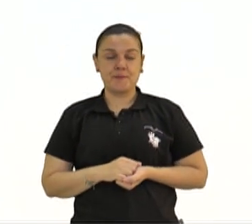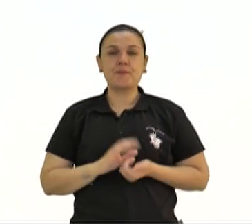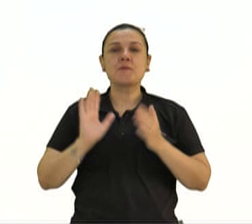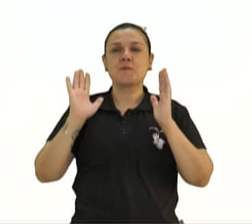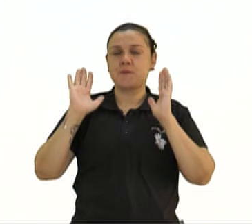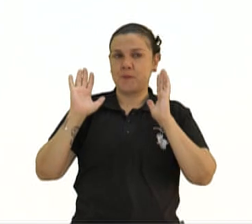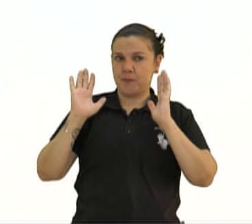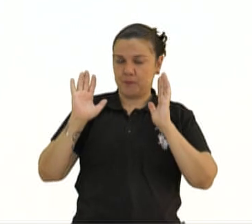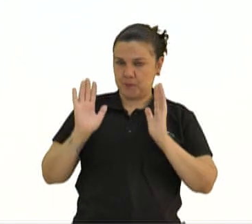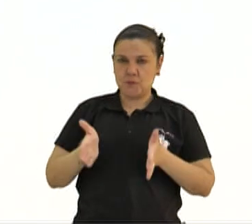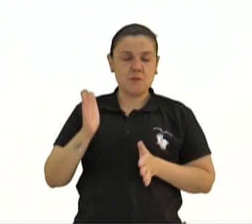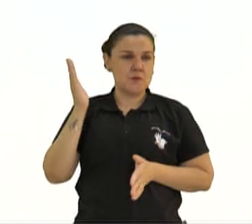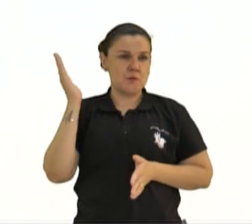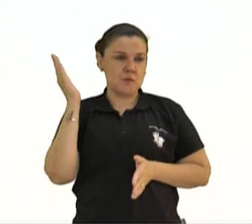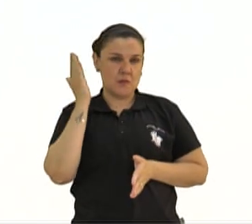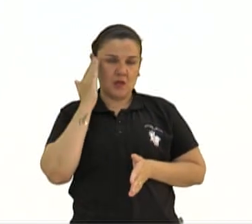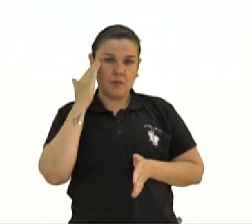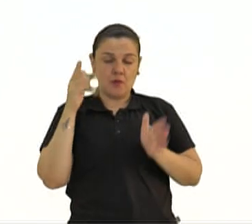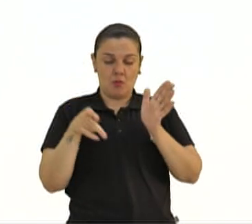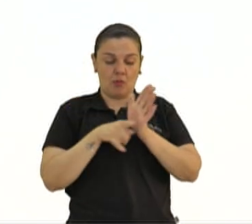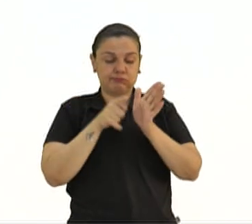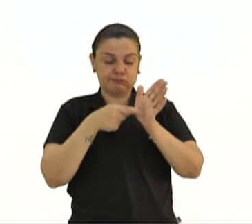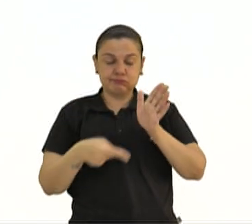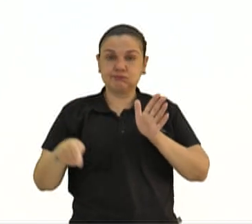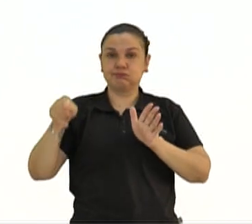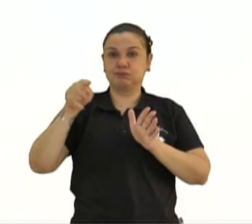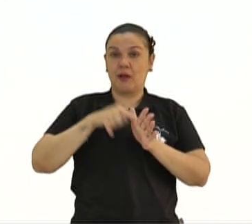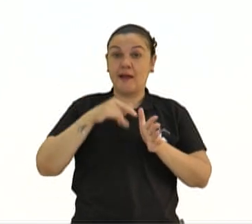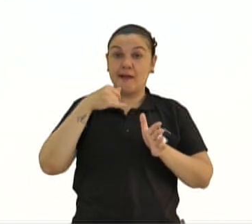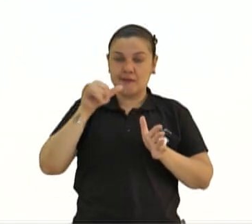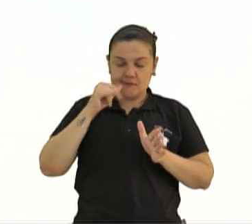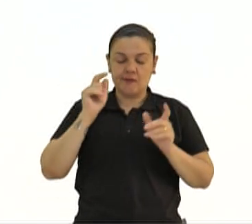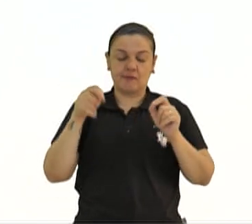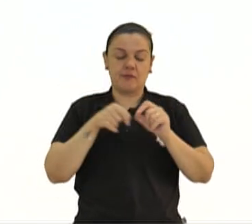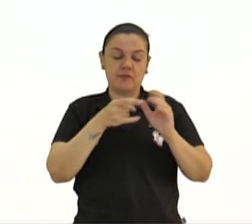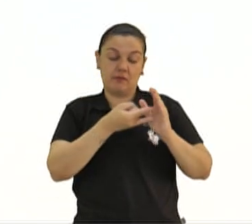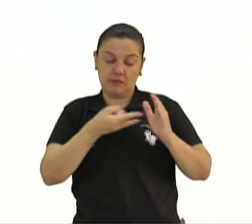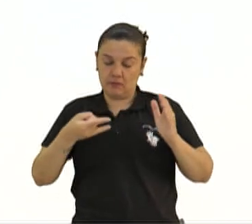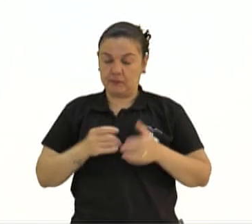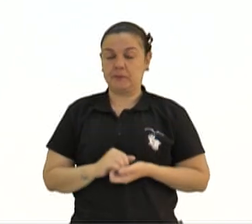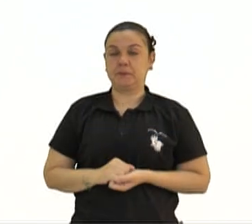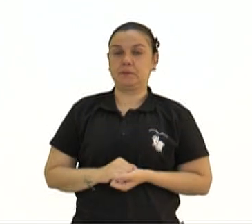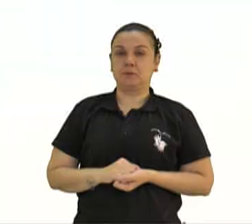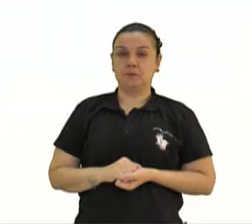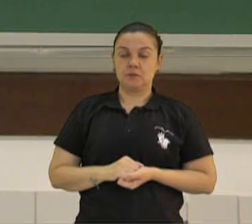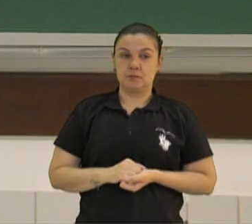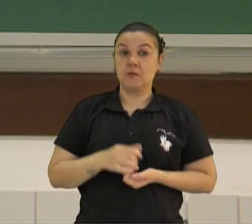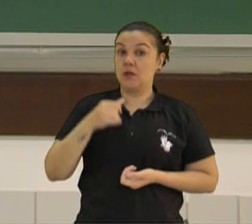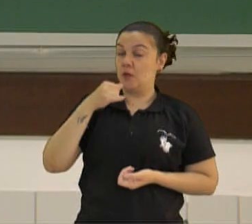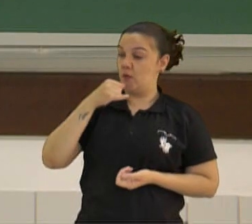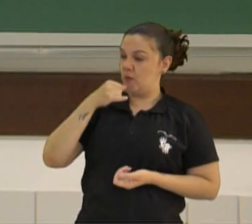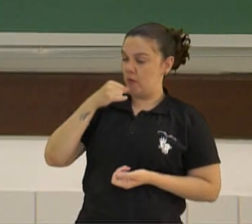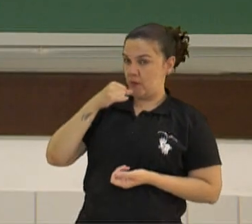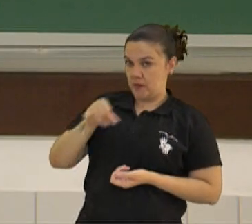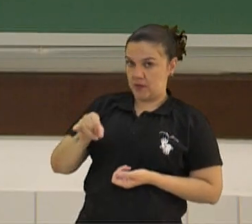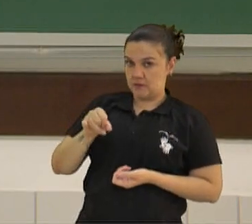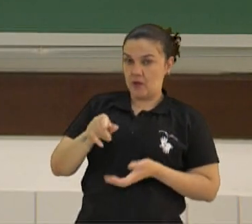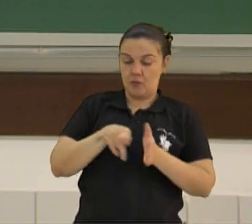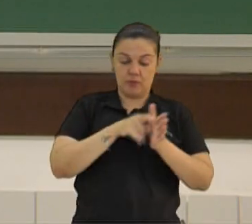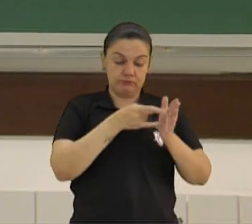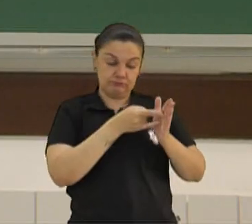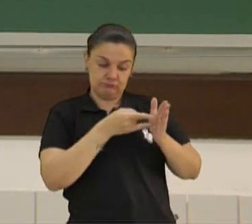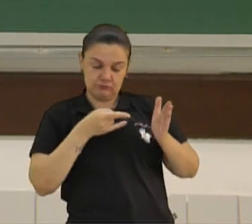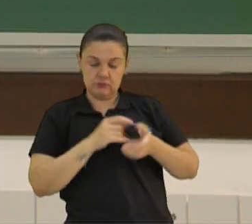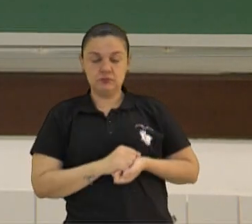já sabiam que a corrente elétrica é capaz de gerar um ímã. Ou seja, eletricidade, ela gera